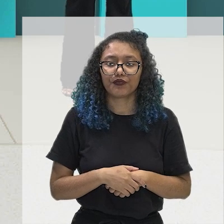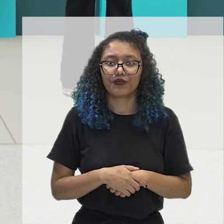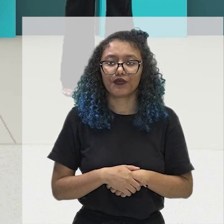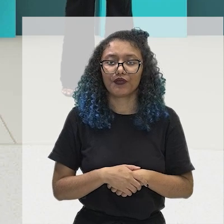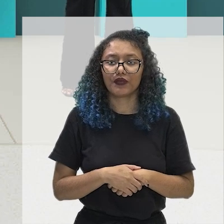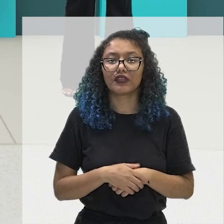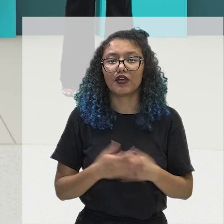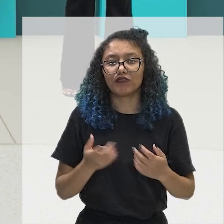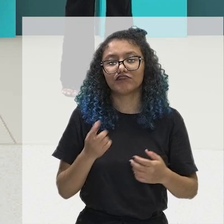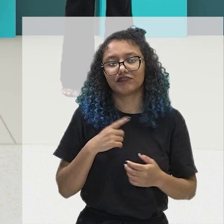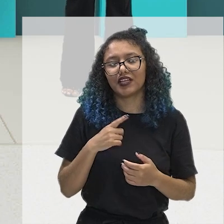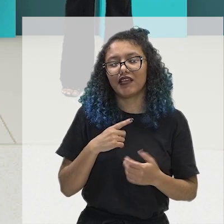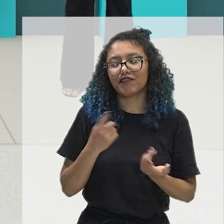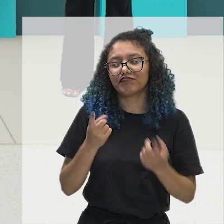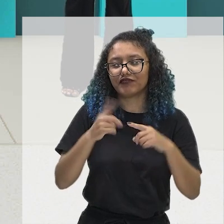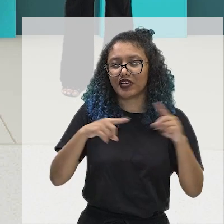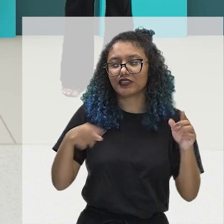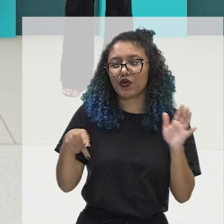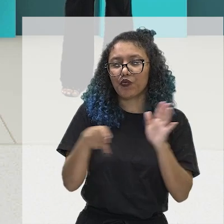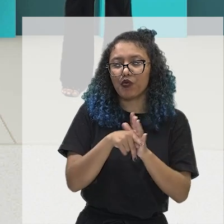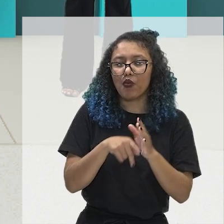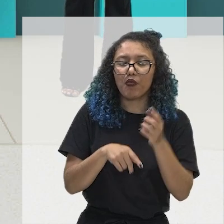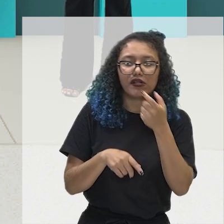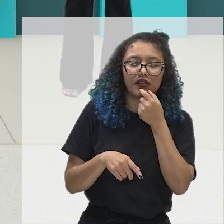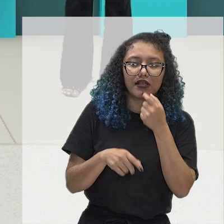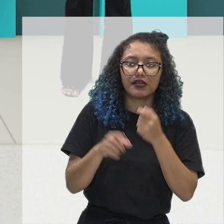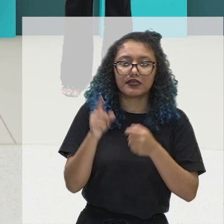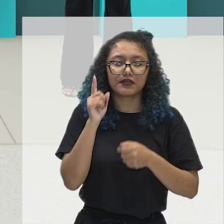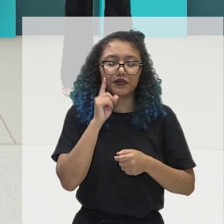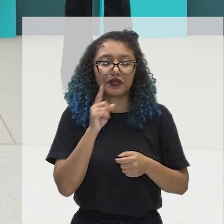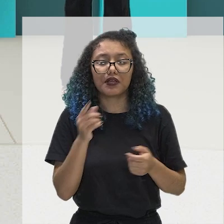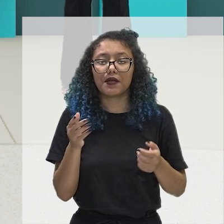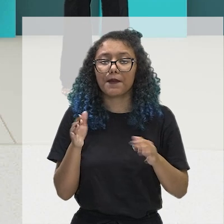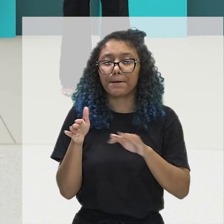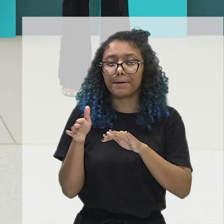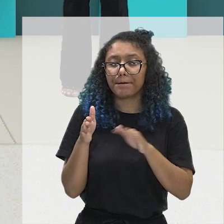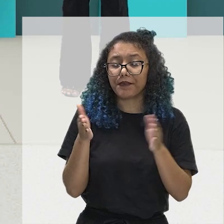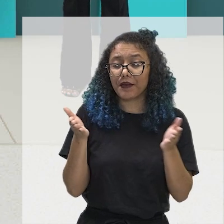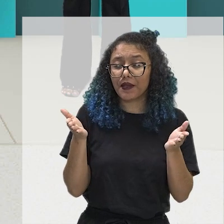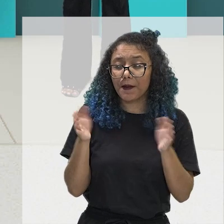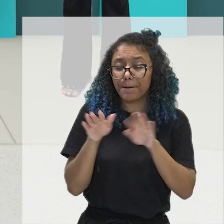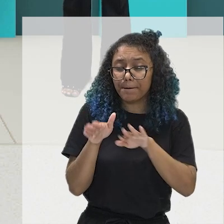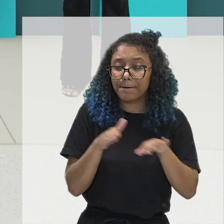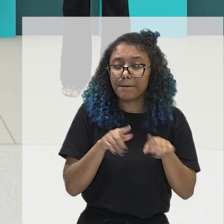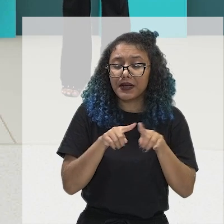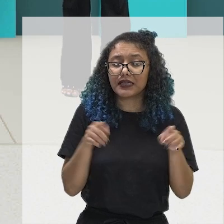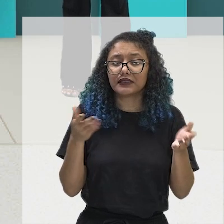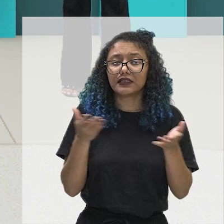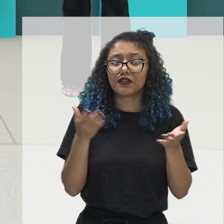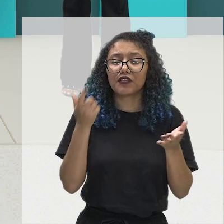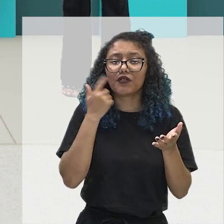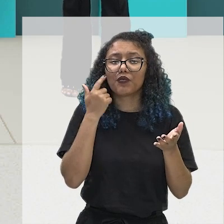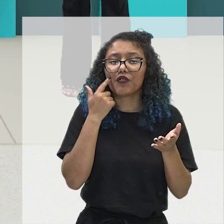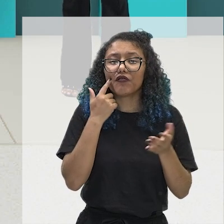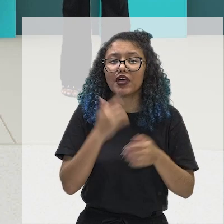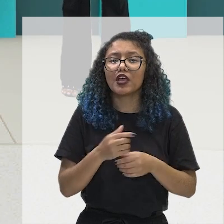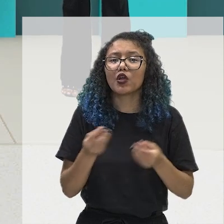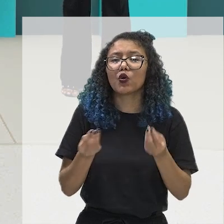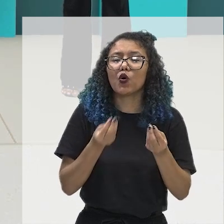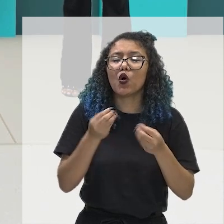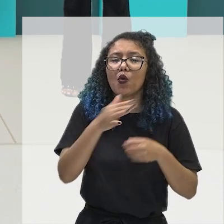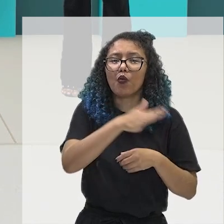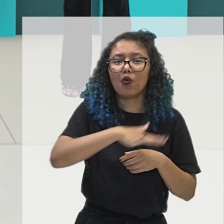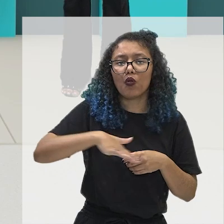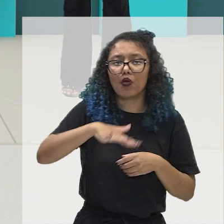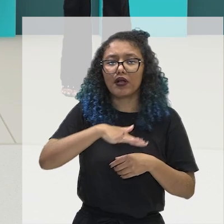aí a variação entre o inglês americano e britânico e vamos ver também a variação de ambientes